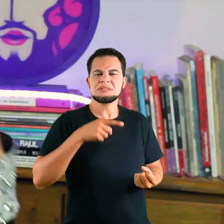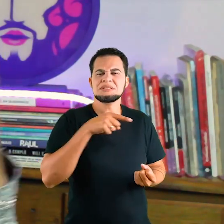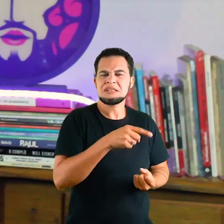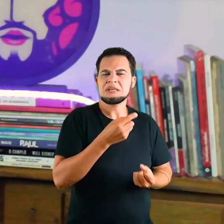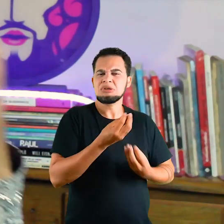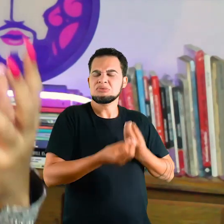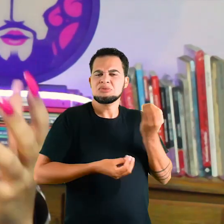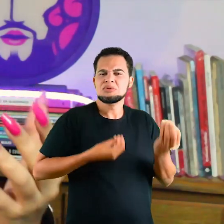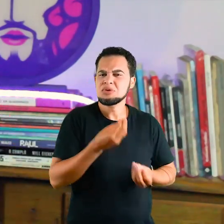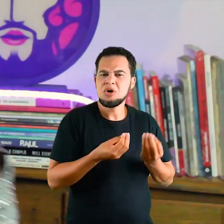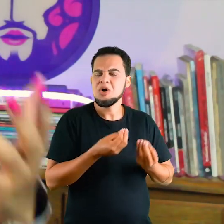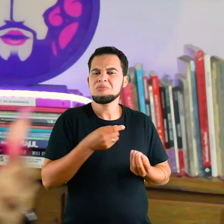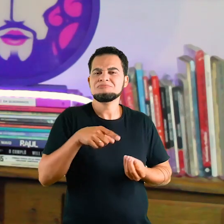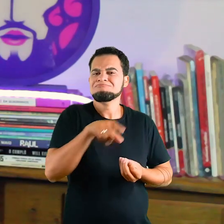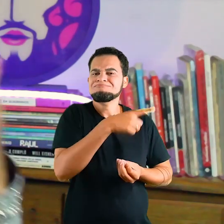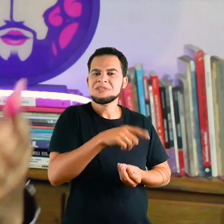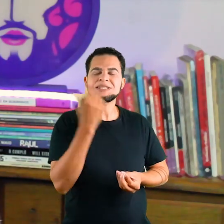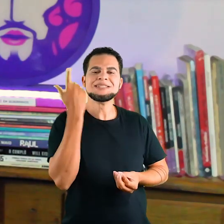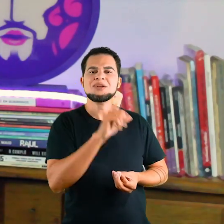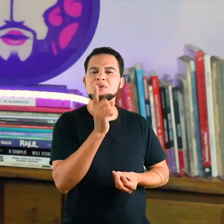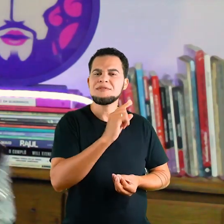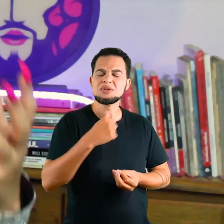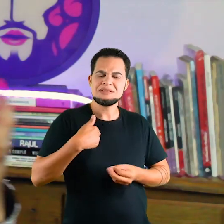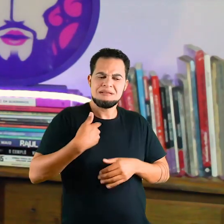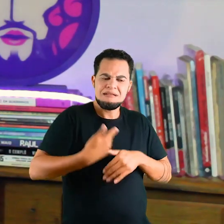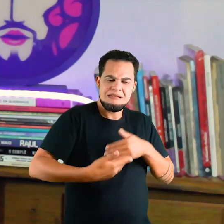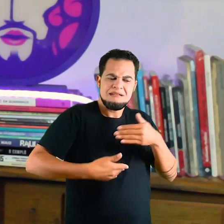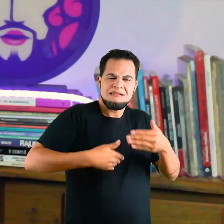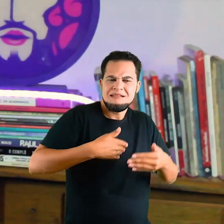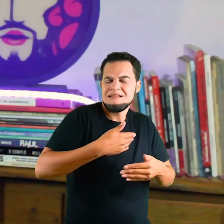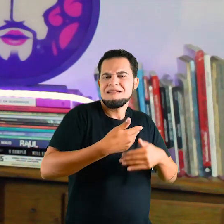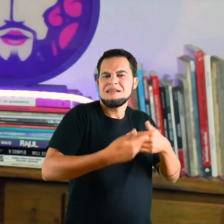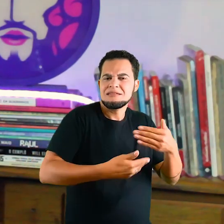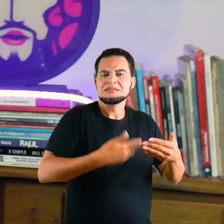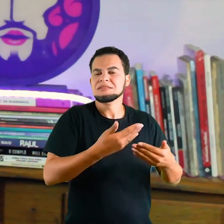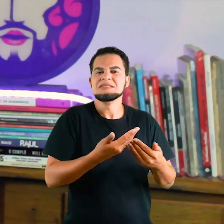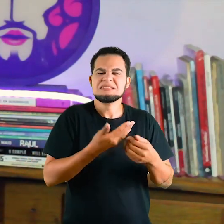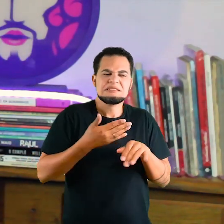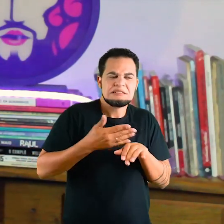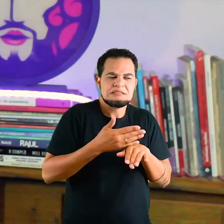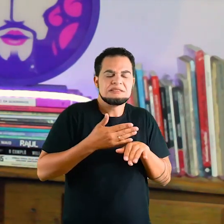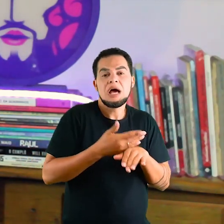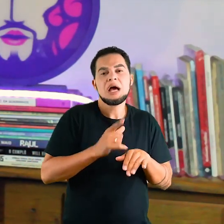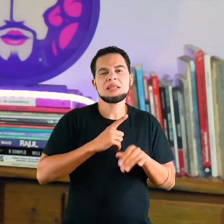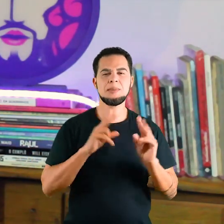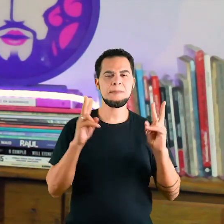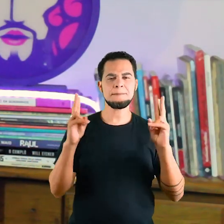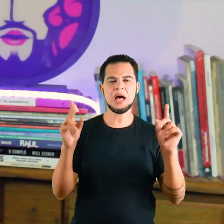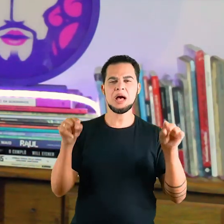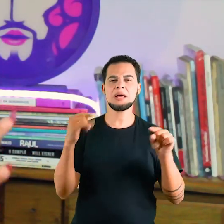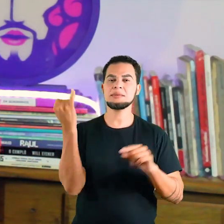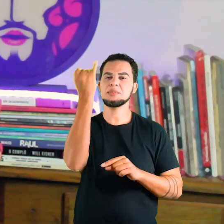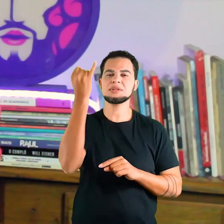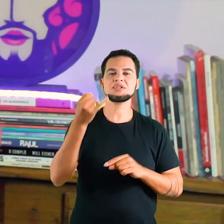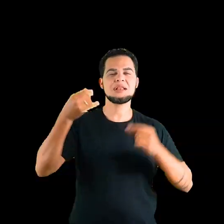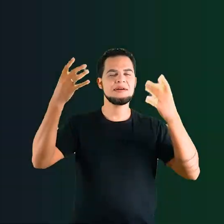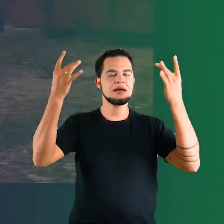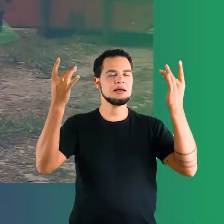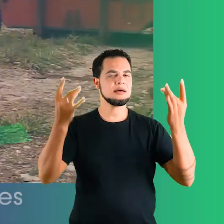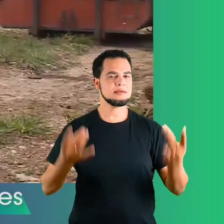né, e eles não estavam conseguindo entrar. E aí tem um trecho super emocionante que ela vai